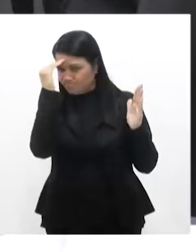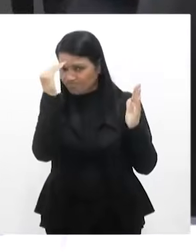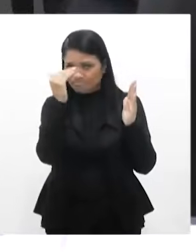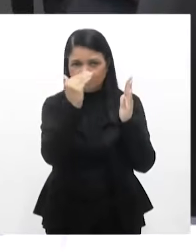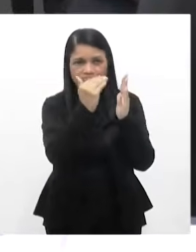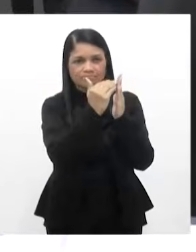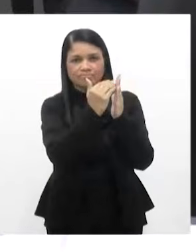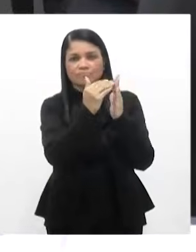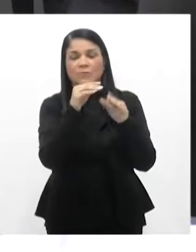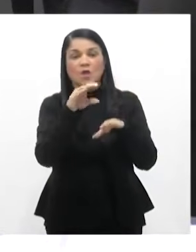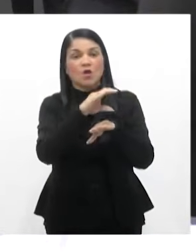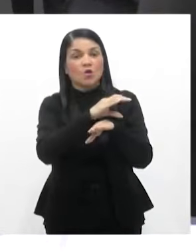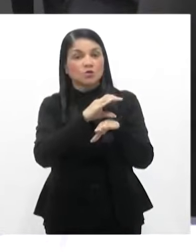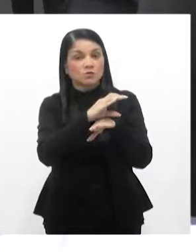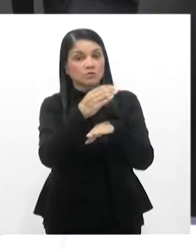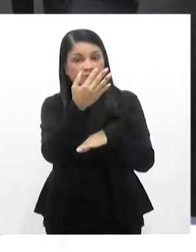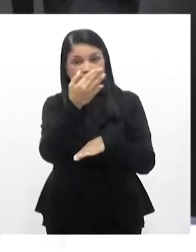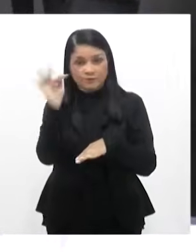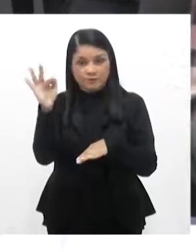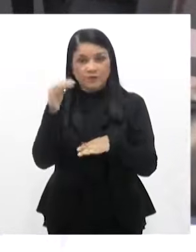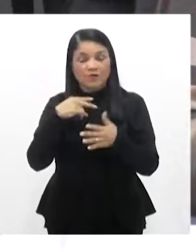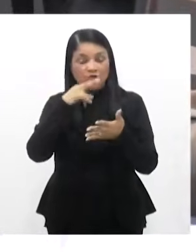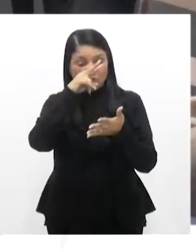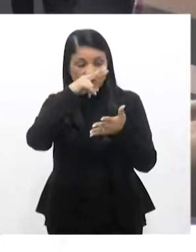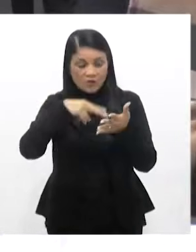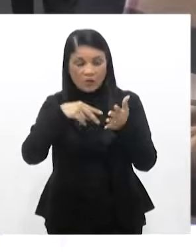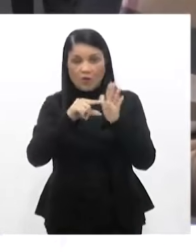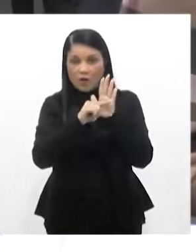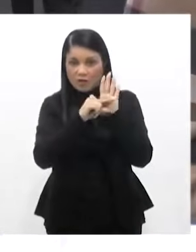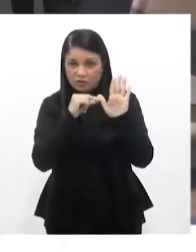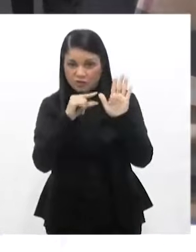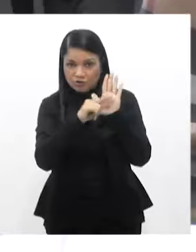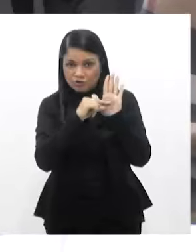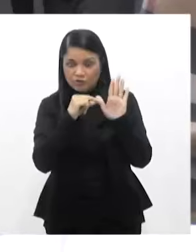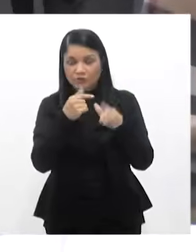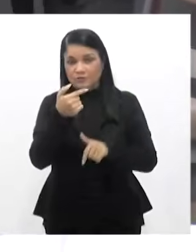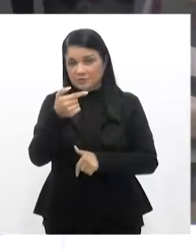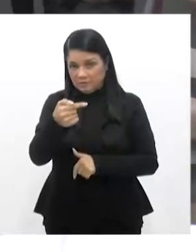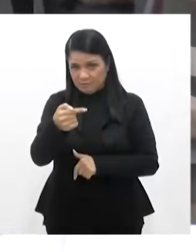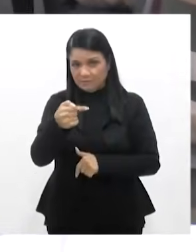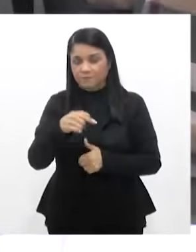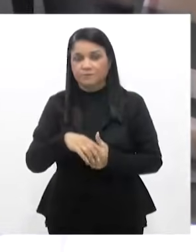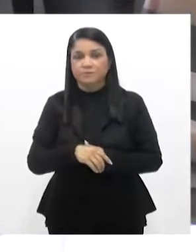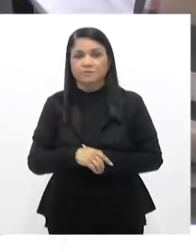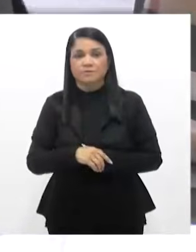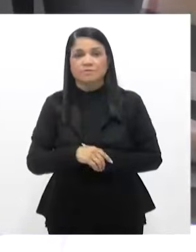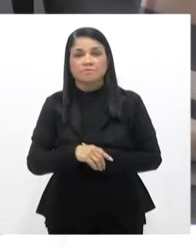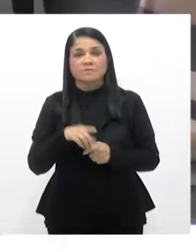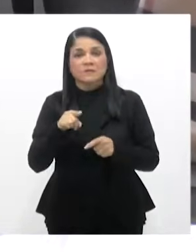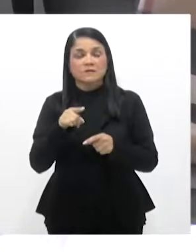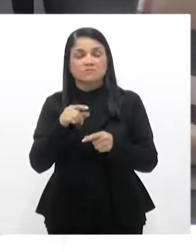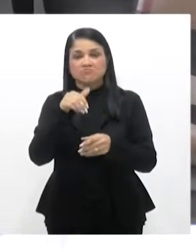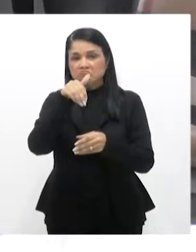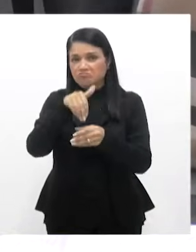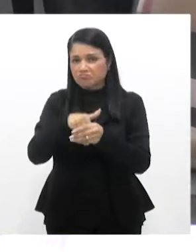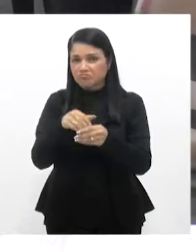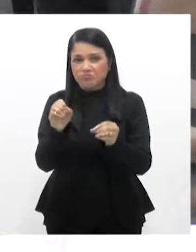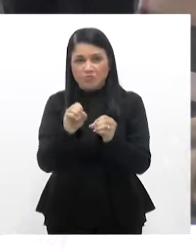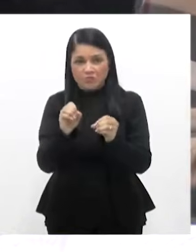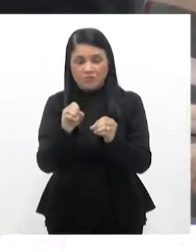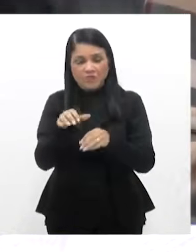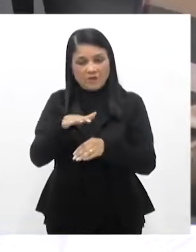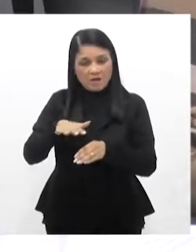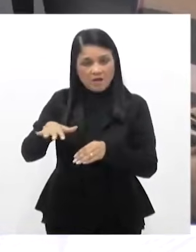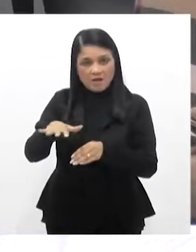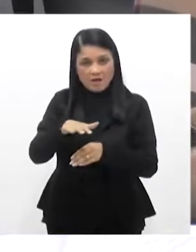Essa é a Constituição Federal. Eu vou ler o artigo 7º. São inelegíveis no território